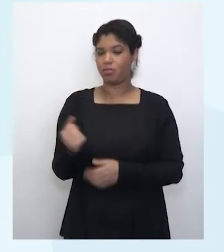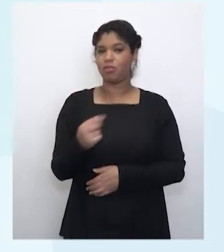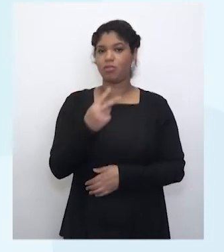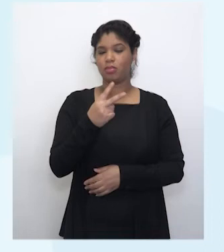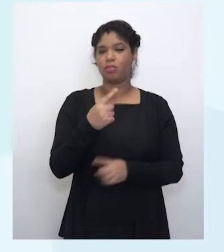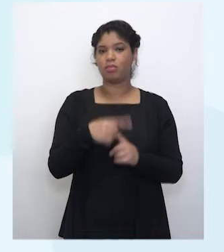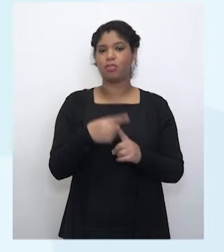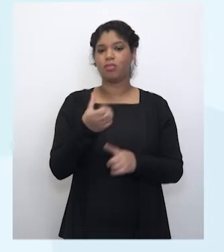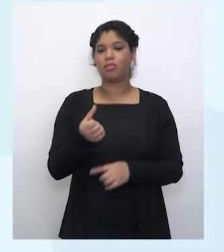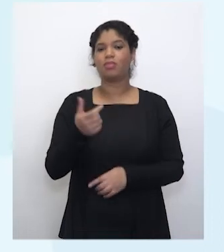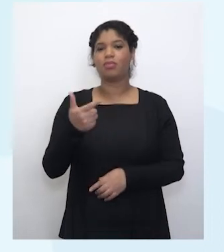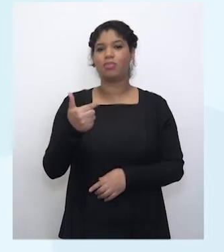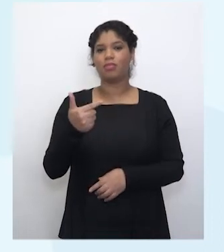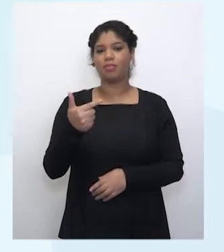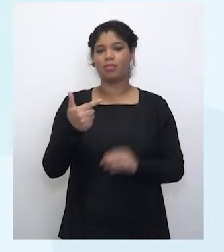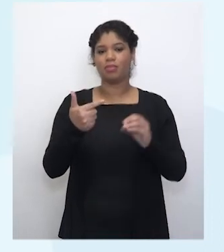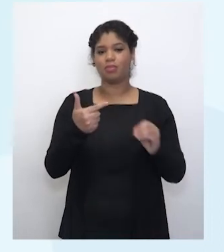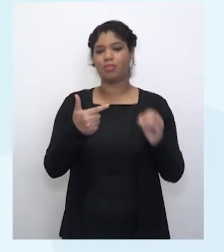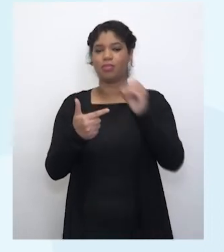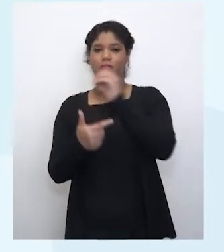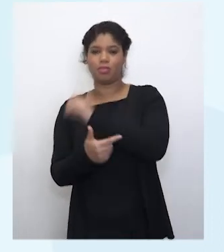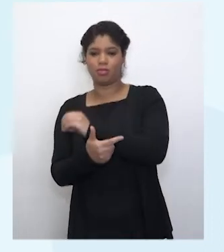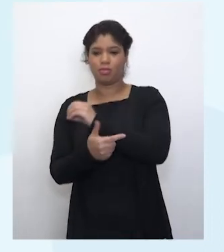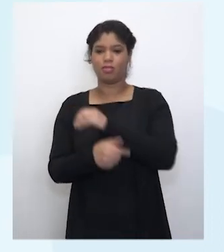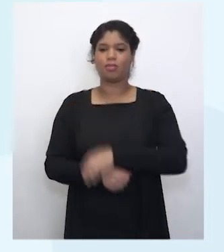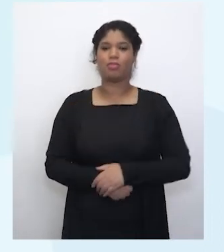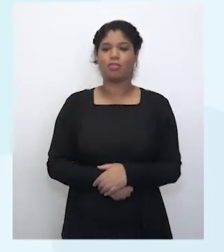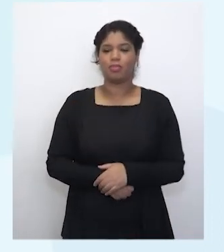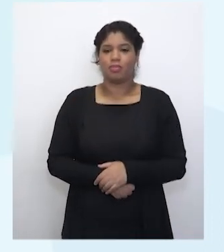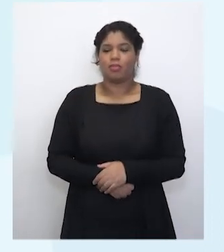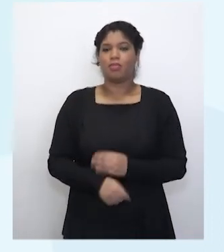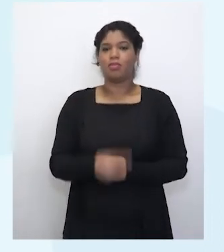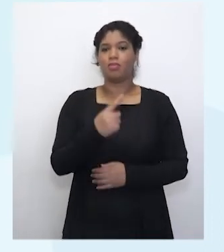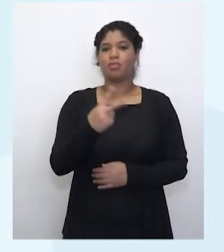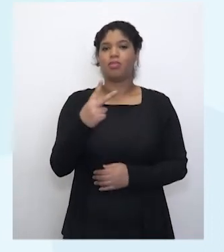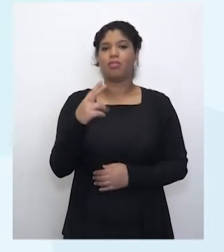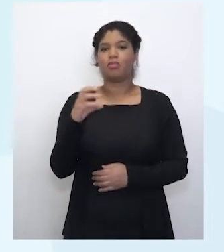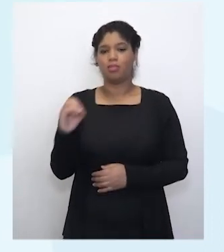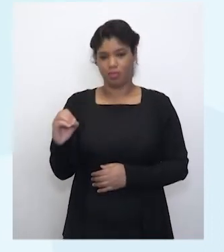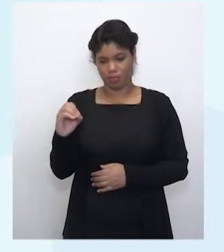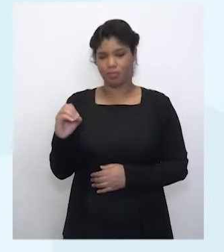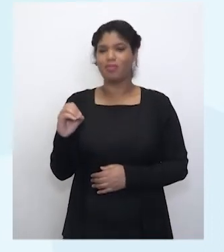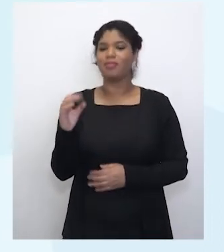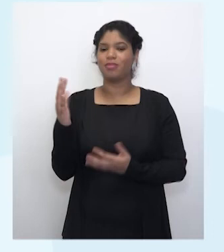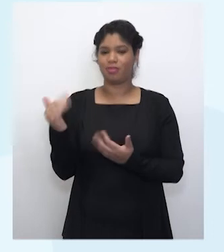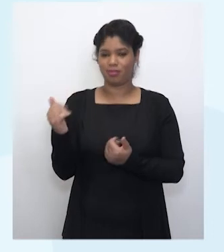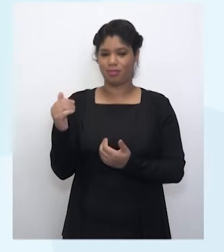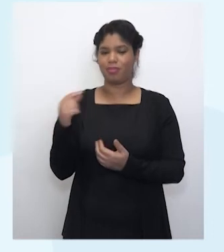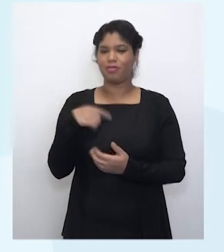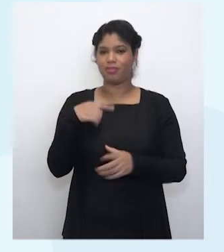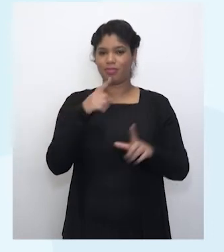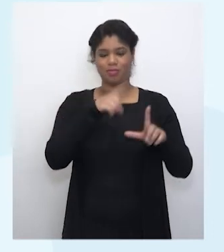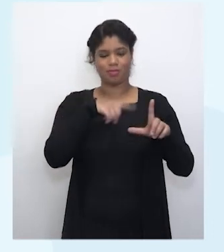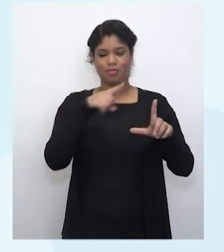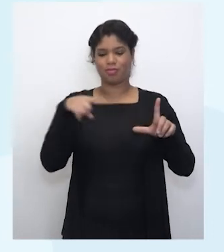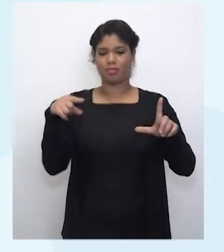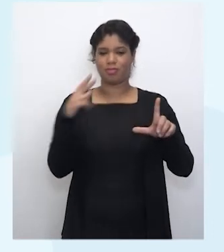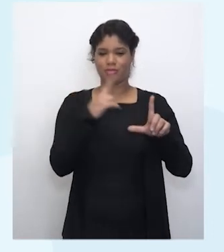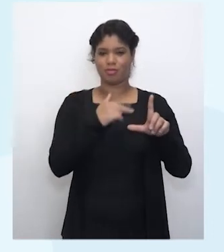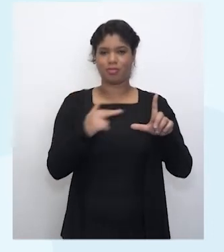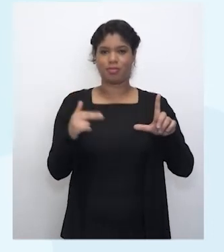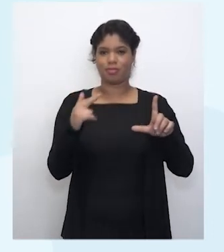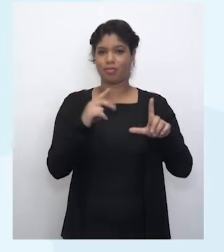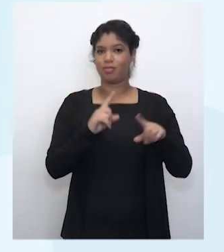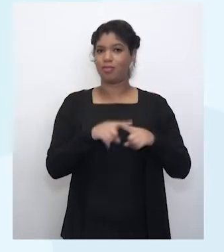6, 12 com zerinho. Então, tem 120 jovens representados nesse gráfico. A gente quer